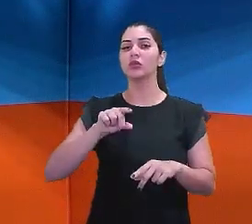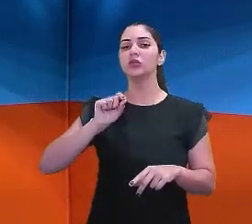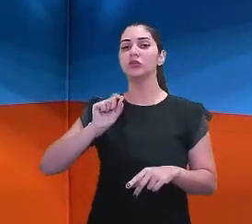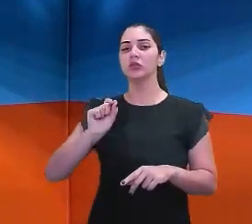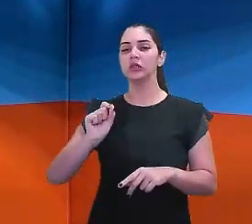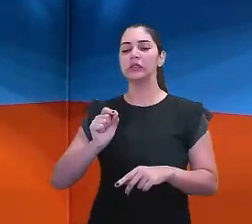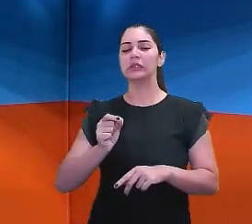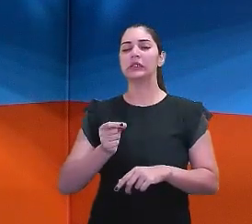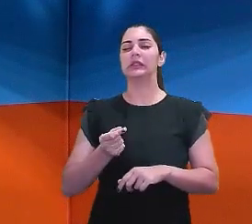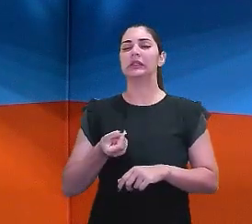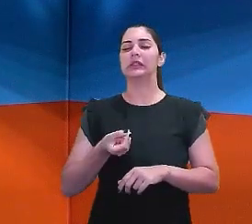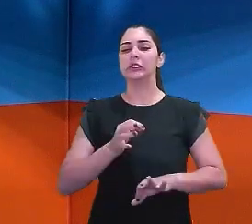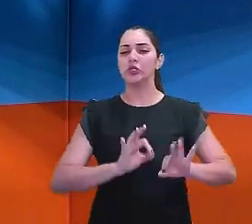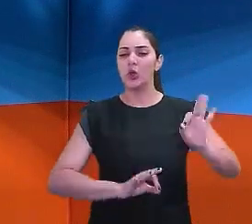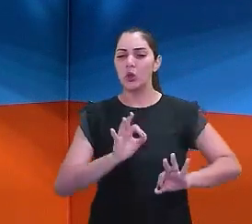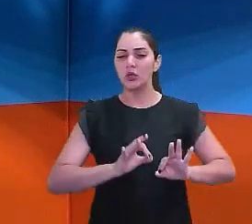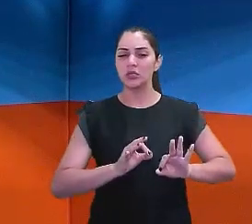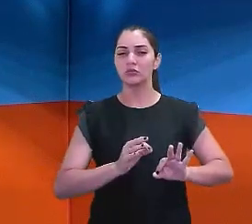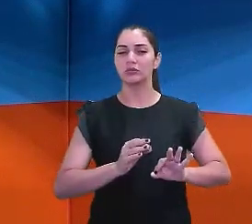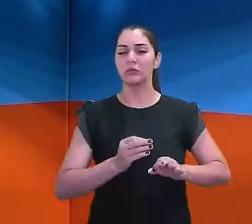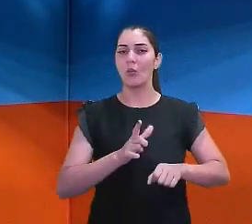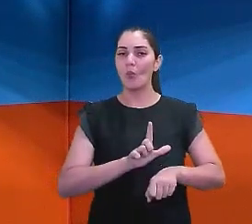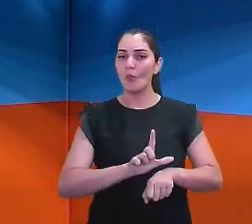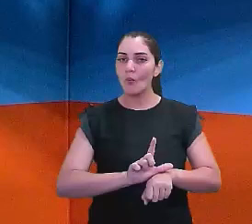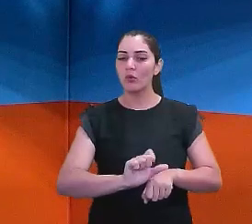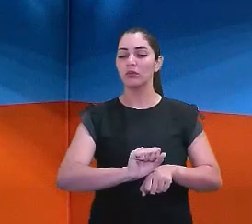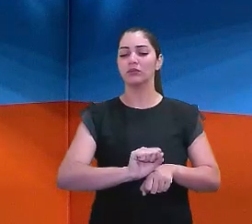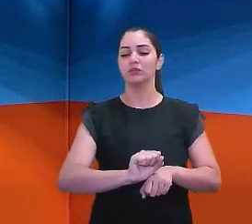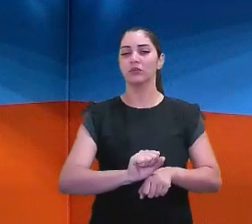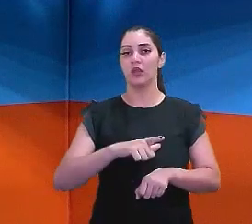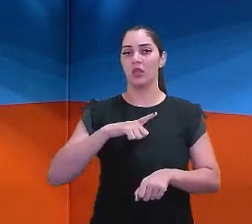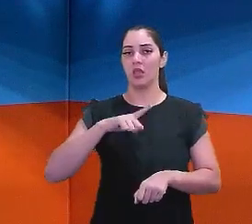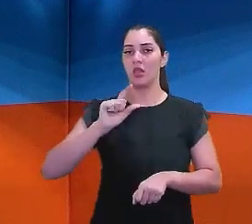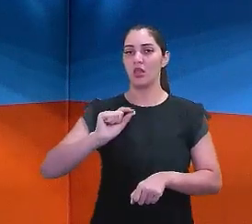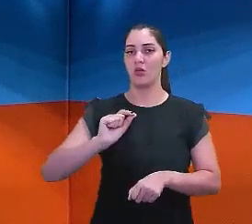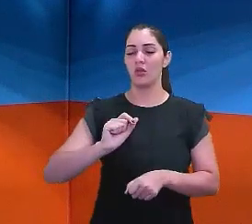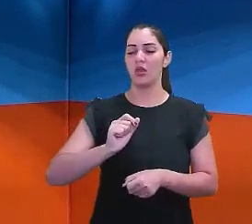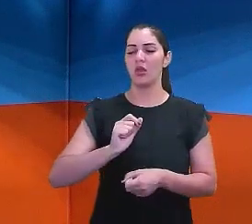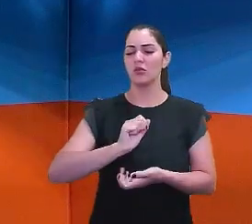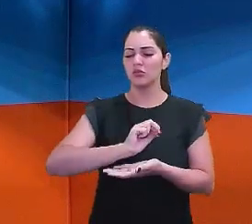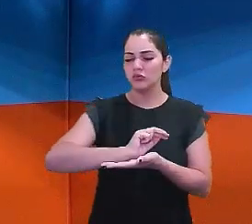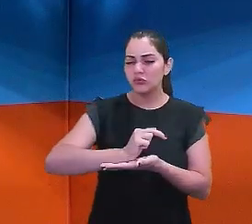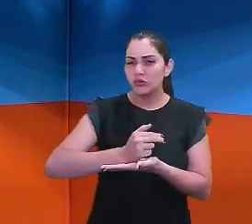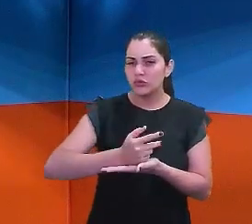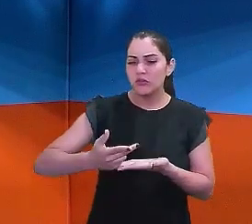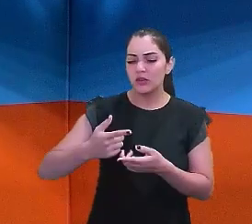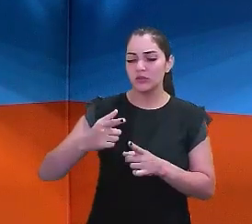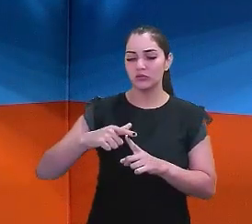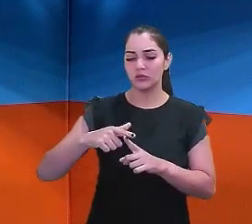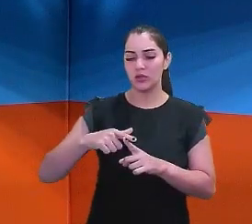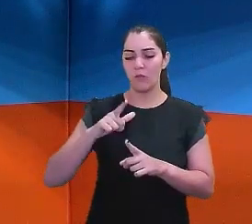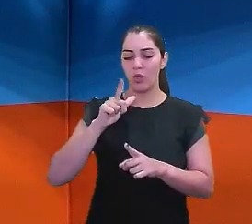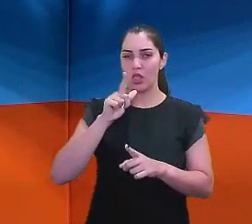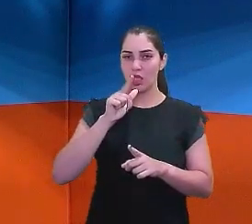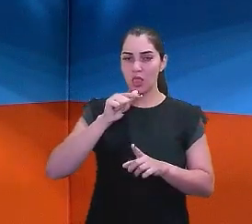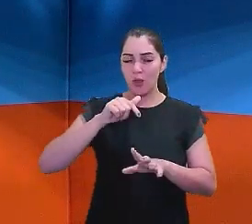de tratamento de purificação. Como está ali dizendo, ó, frutos do mar, ou seja, oferta